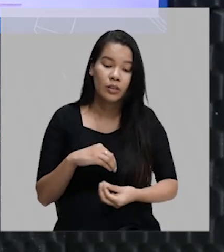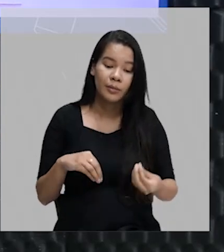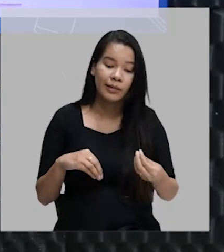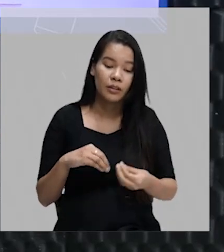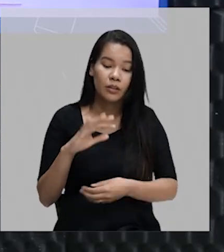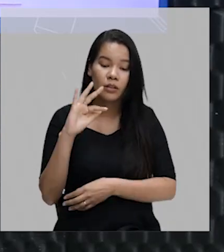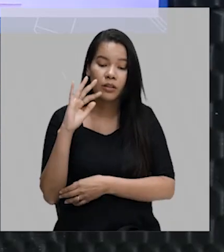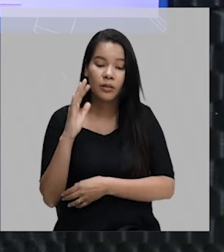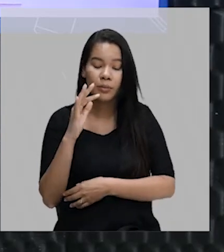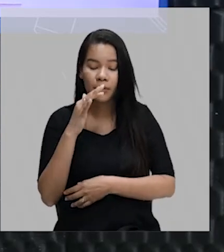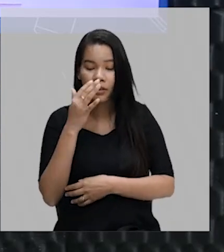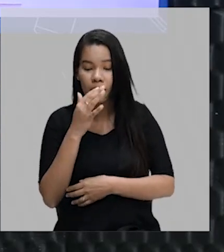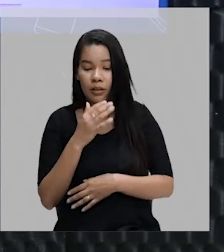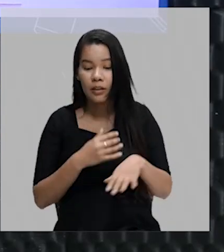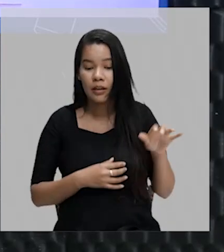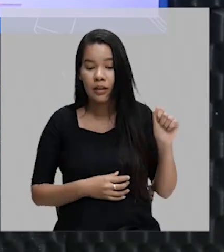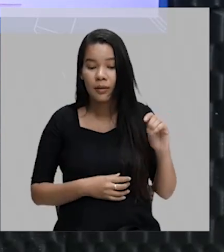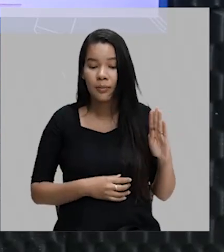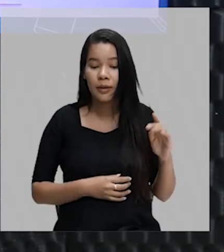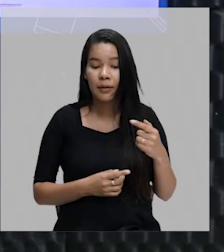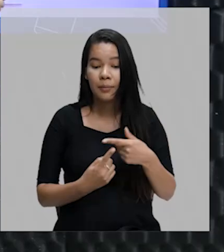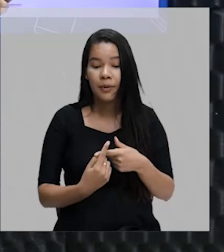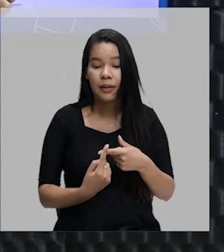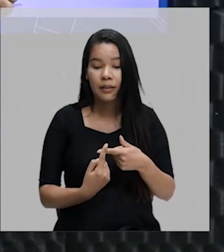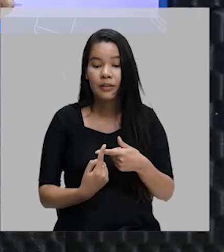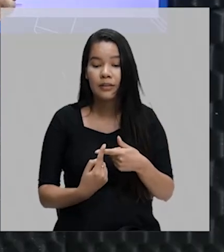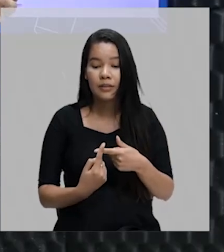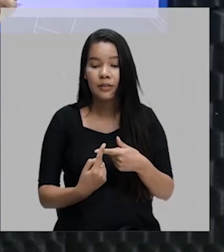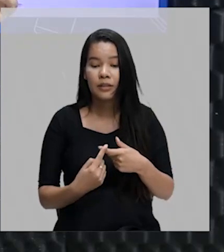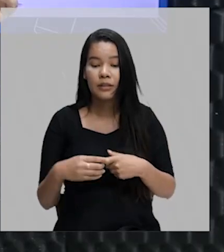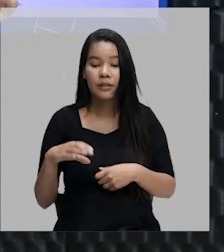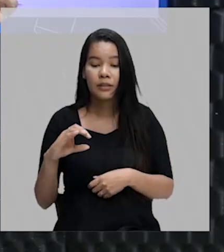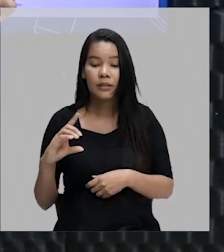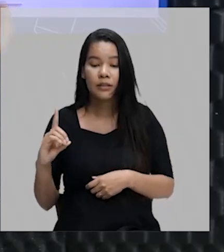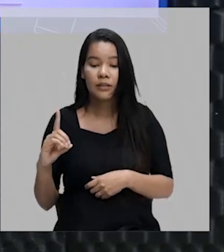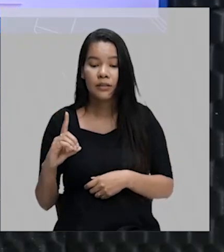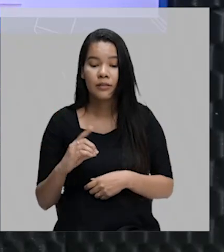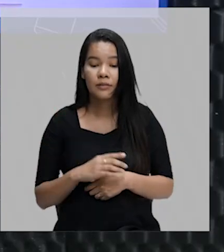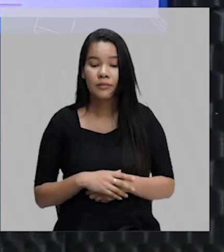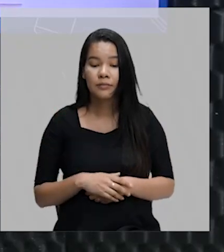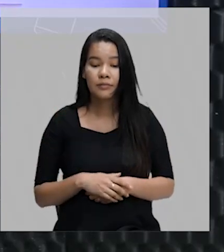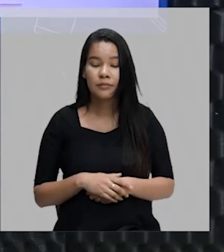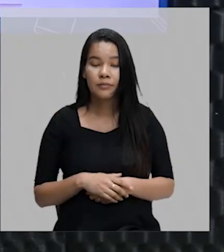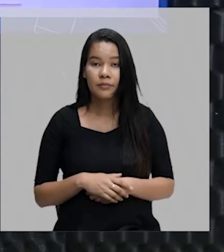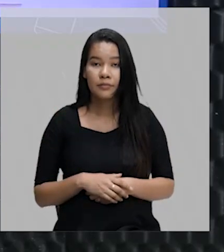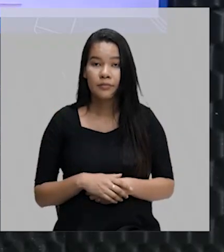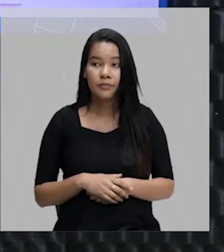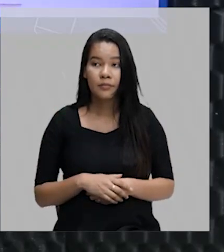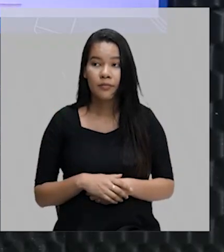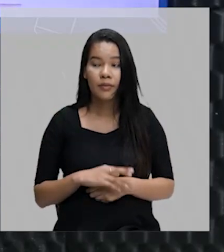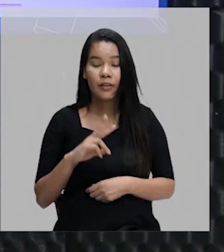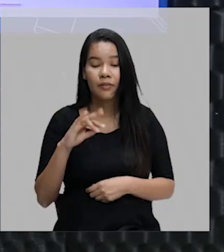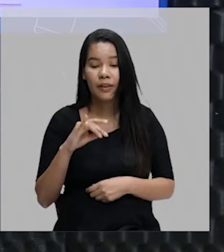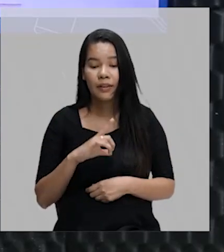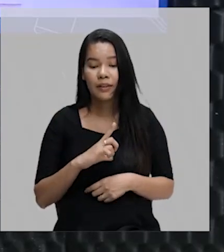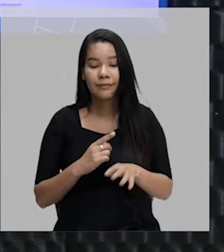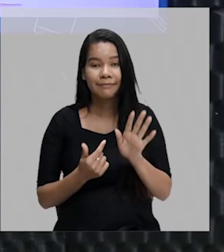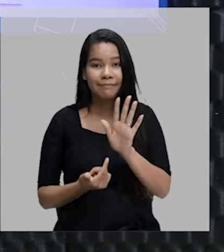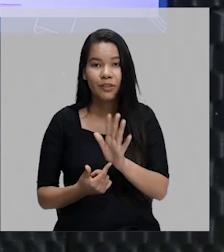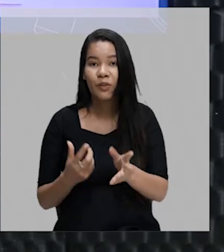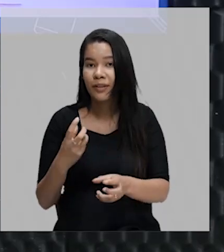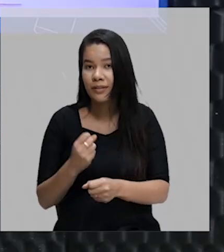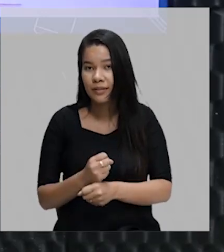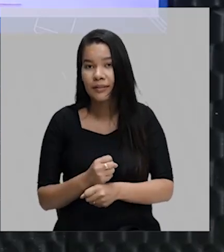planta híbrida AB com a planta híbrida CD, certo? E aí ele vai